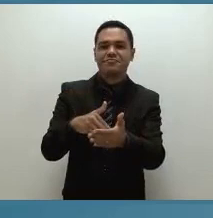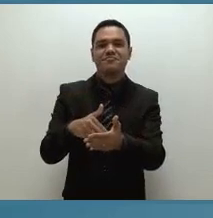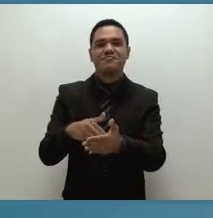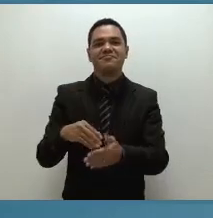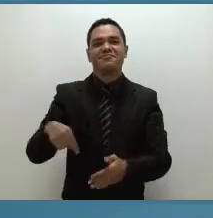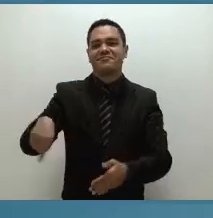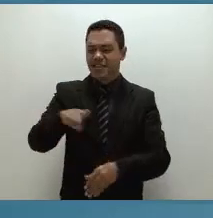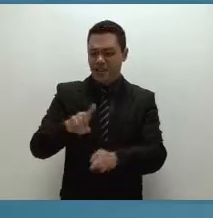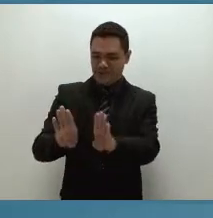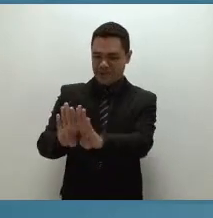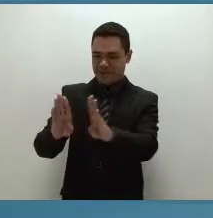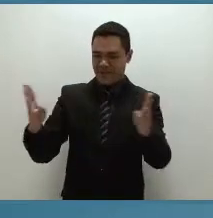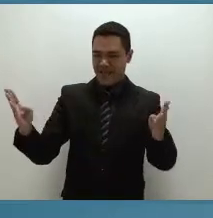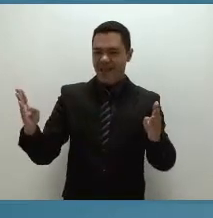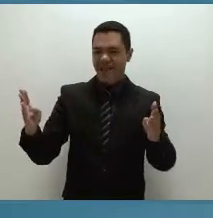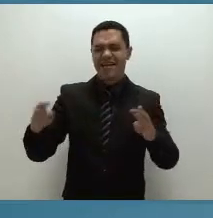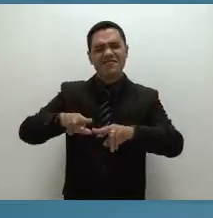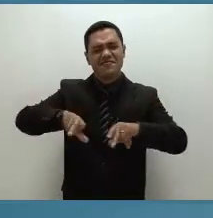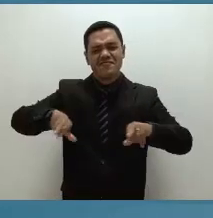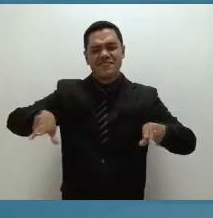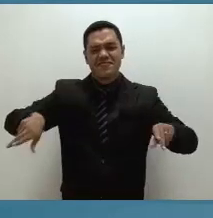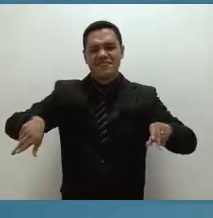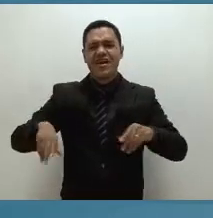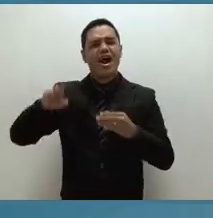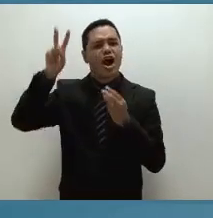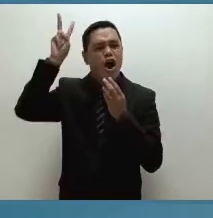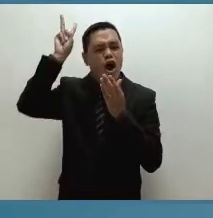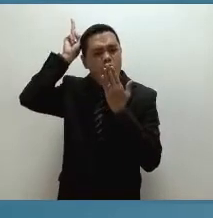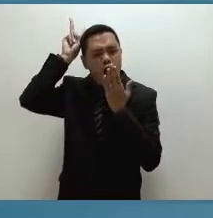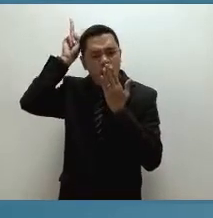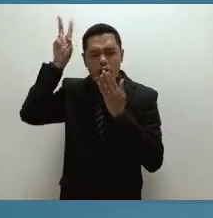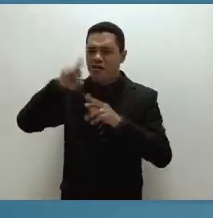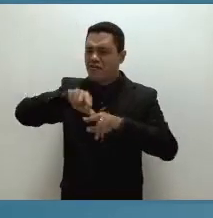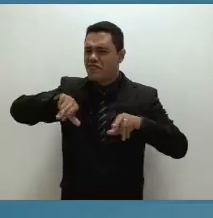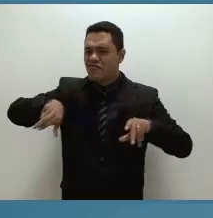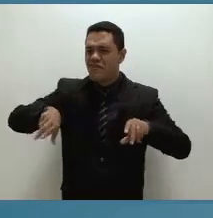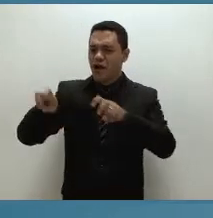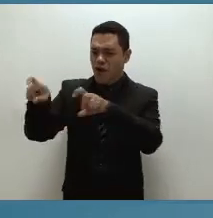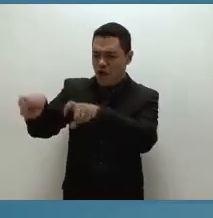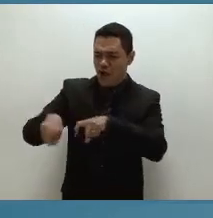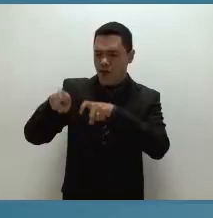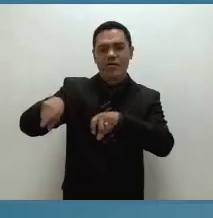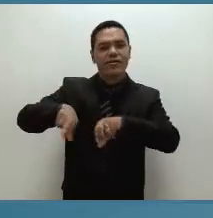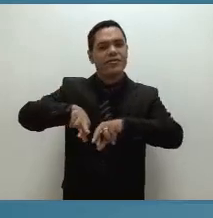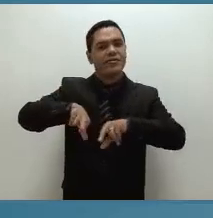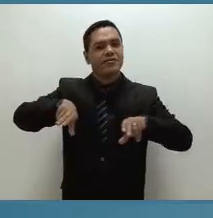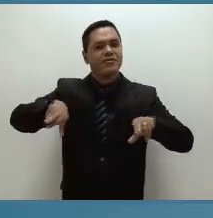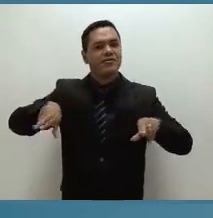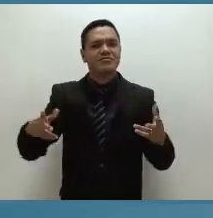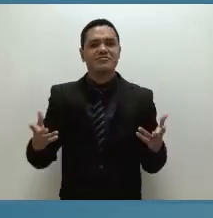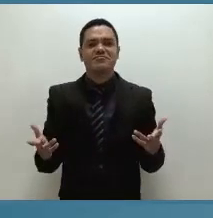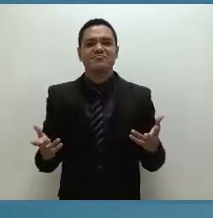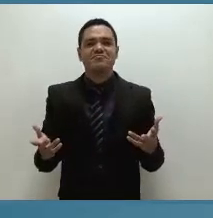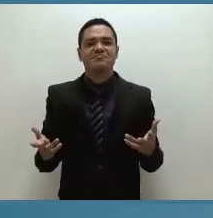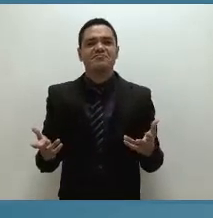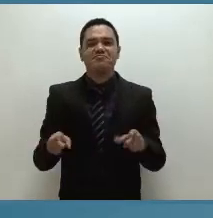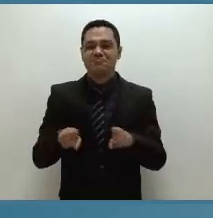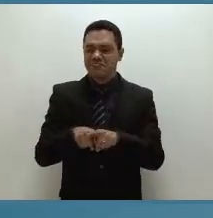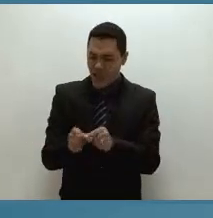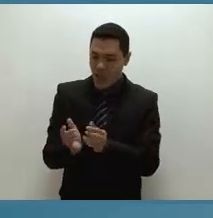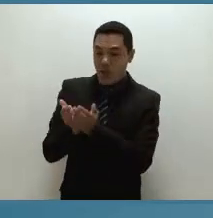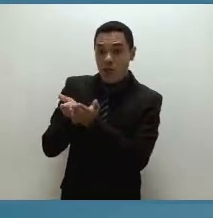temos acesso a quilombolas, a indígenas, a rurais, a ribeirinhos, a todos aqueles até que